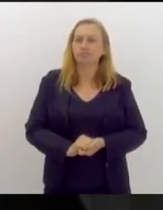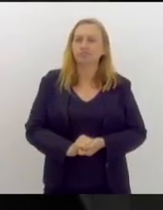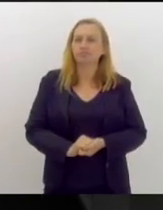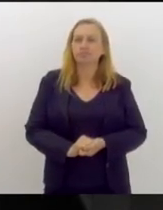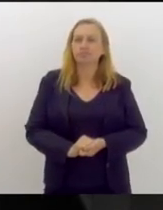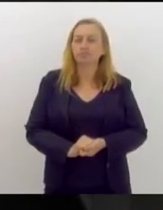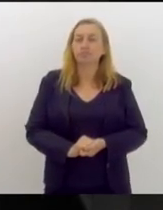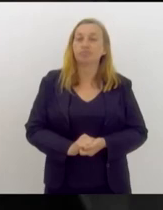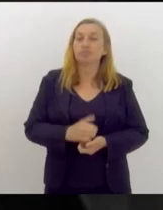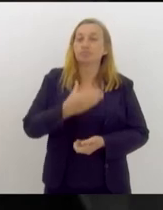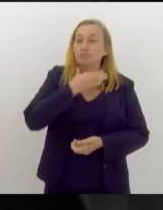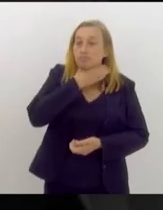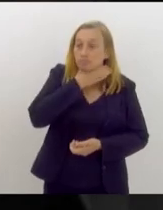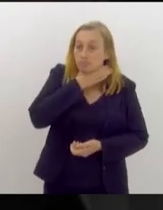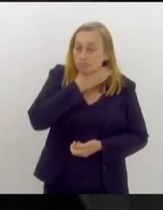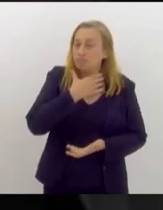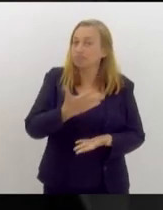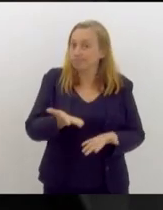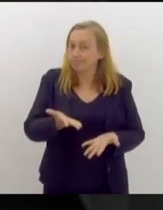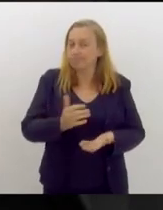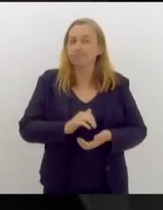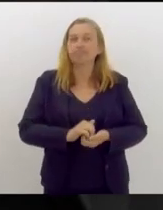estão em risco